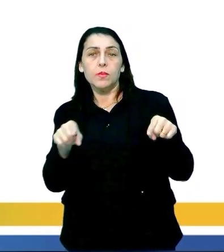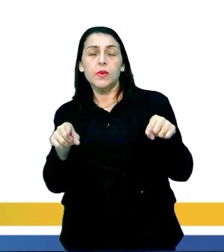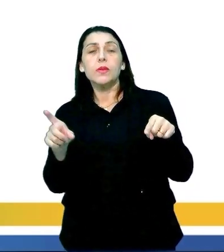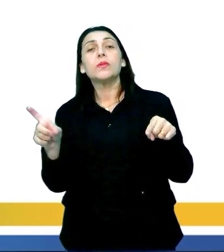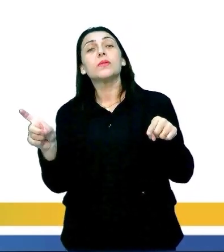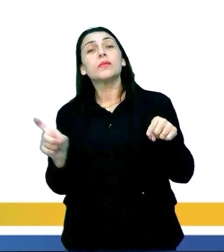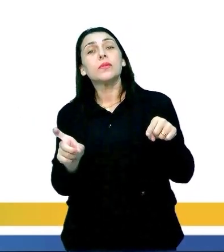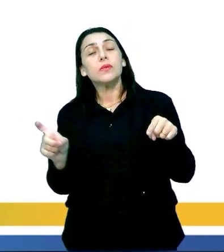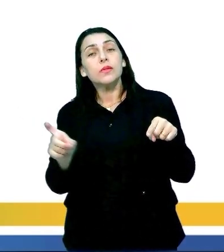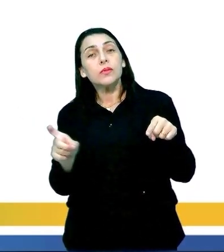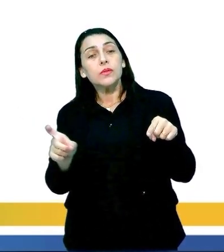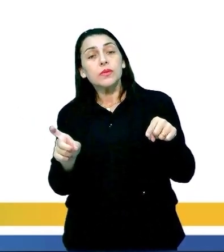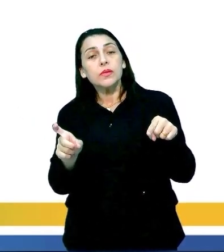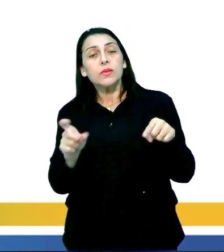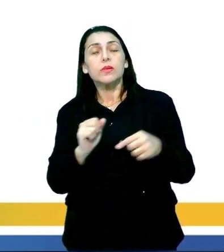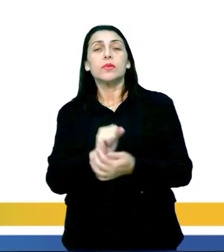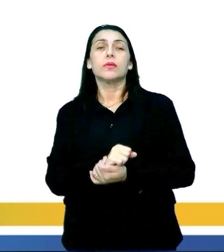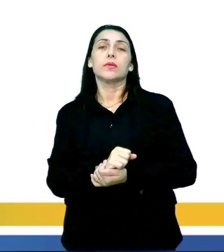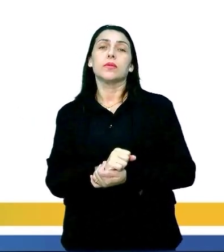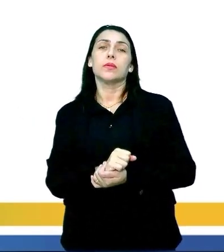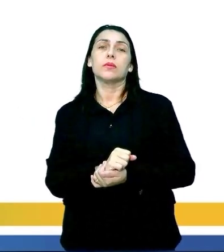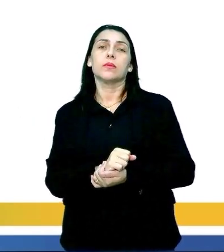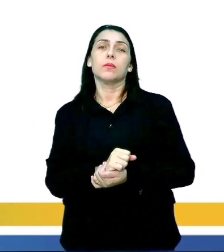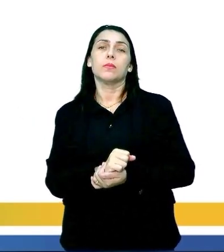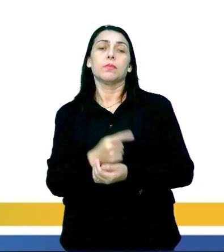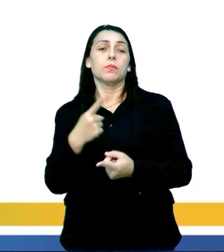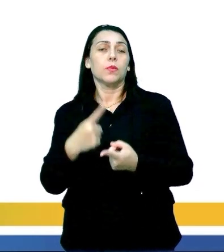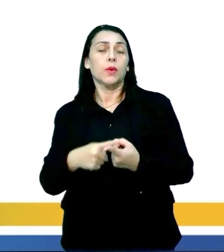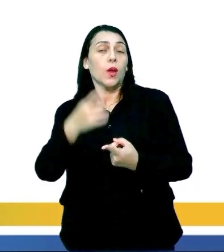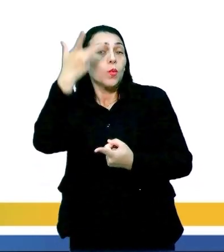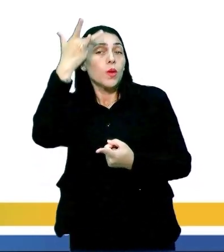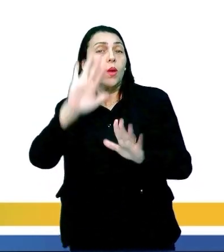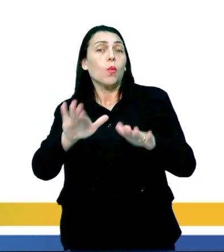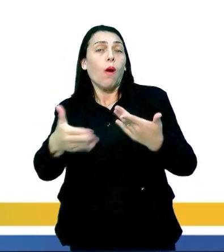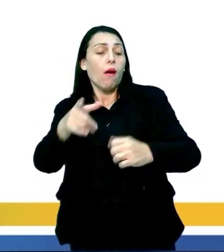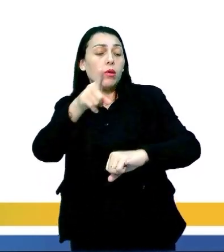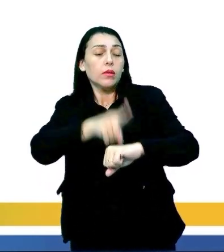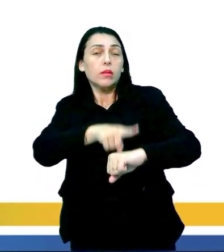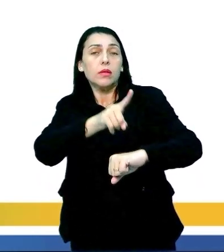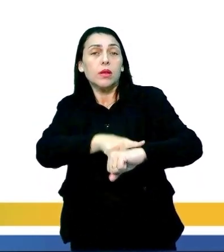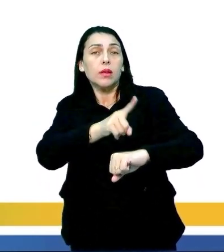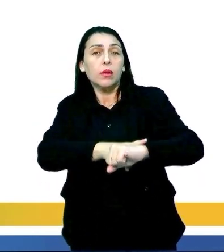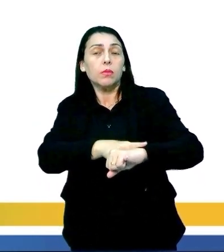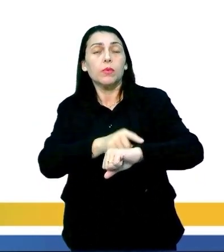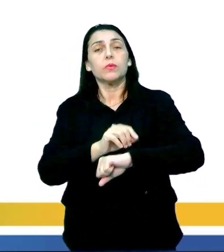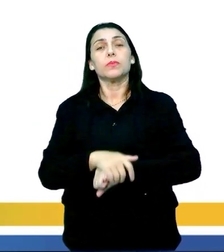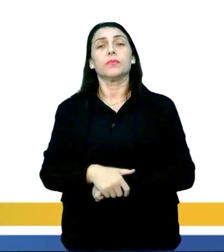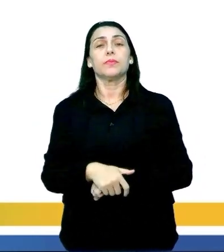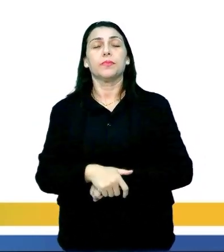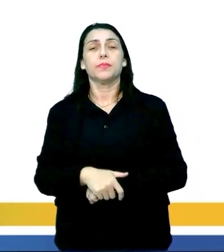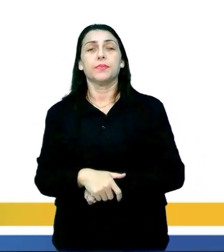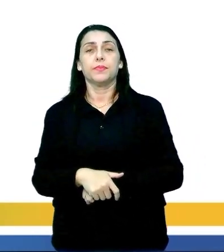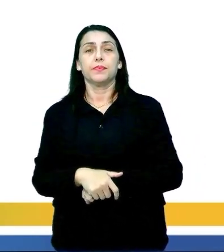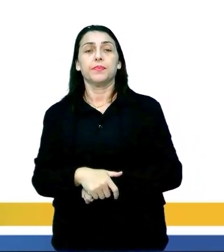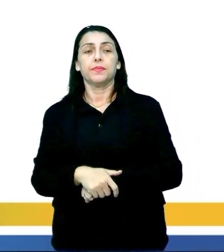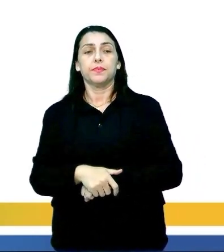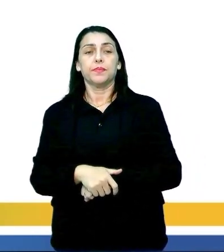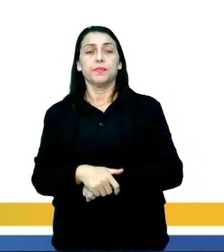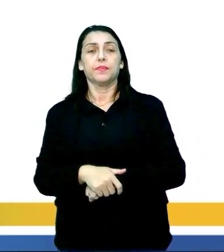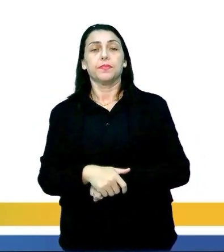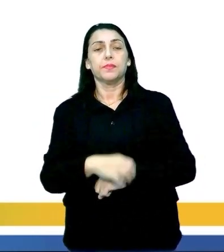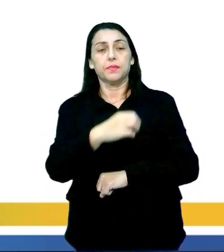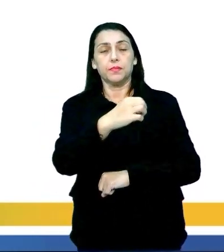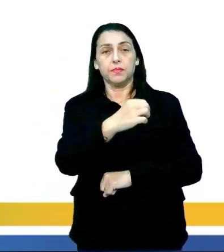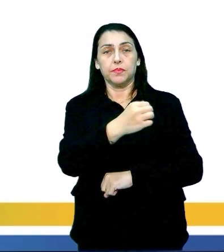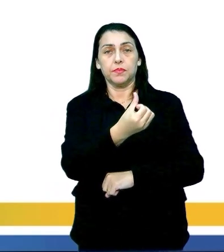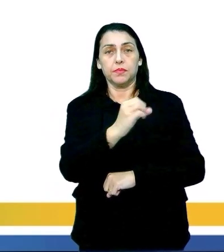sobre, né? X sobre X, 6 sobre X, perdão. Então, vai ficar 60 para